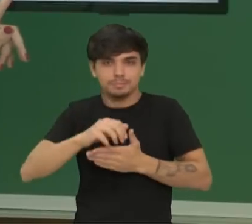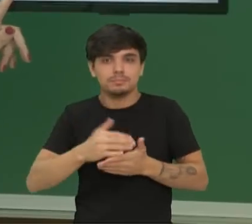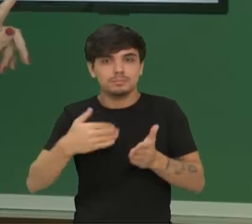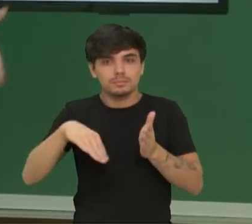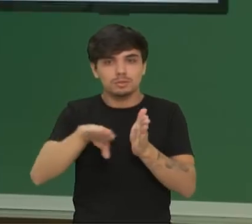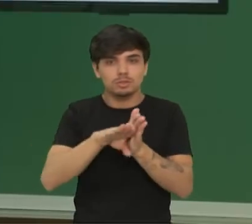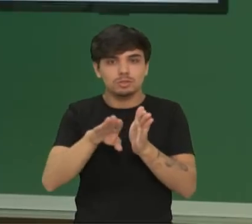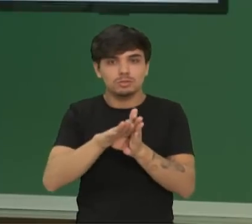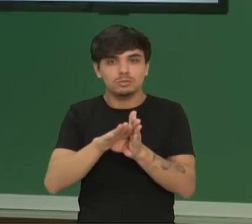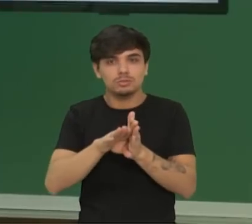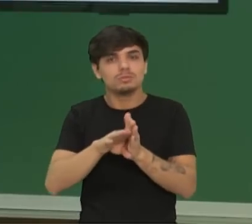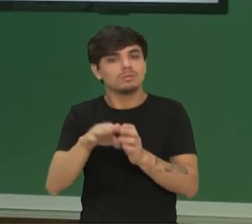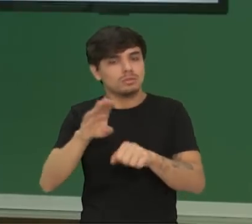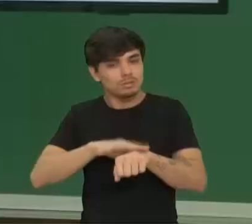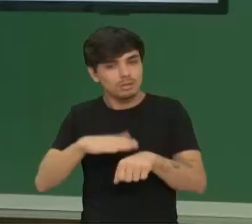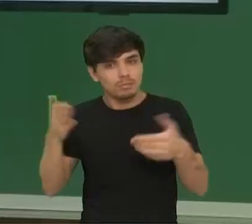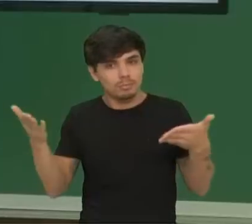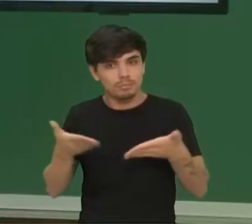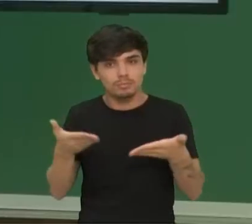nosso tempo.